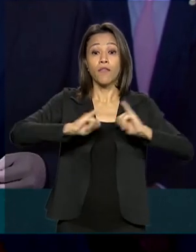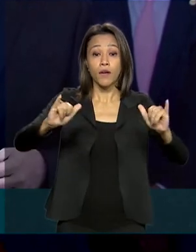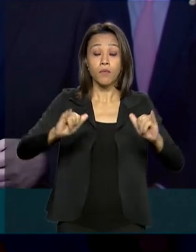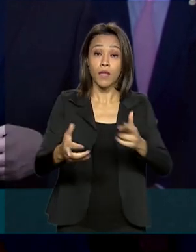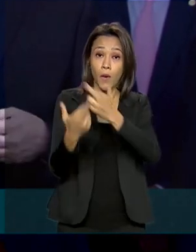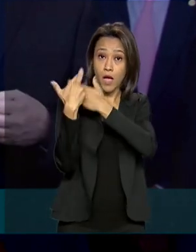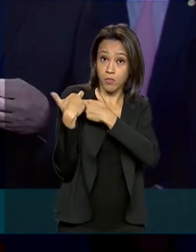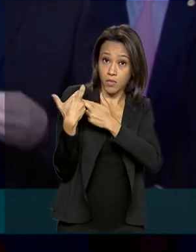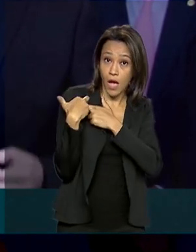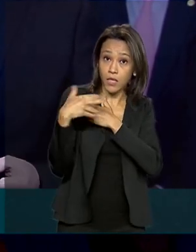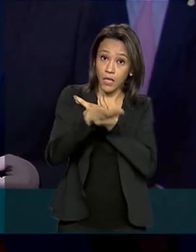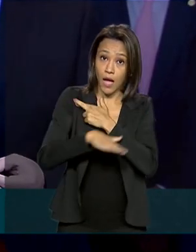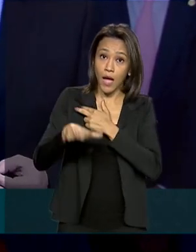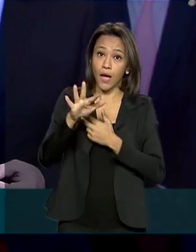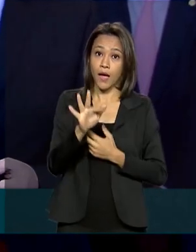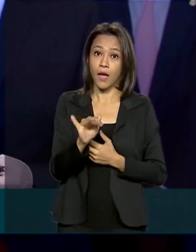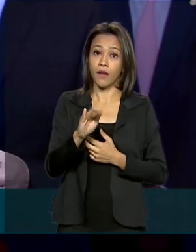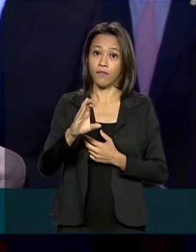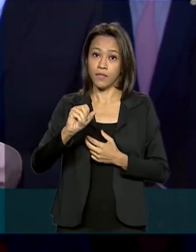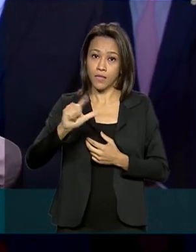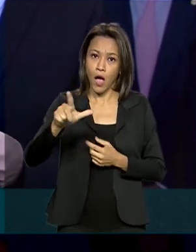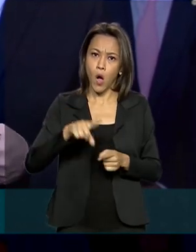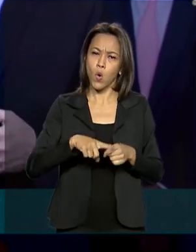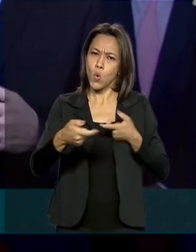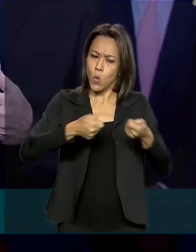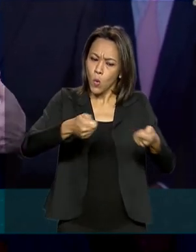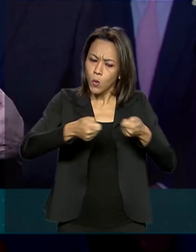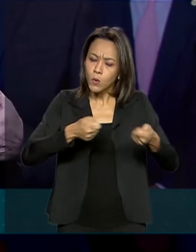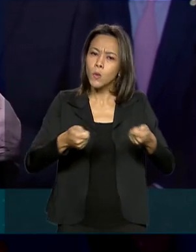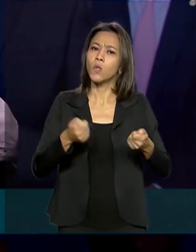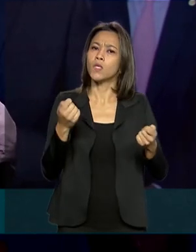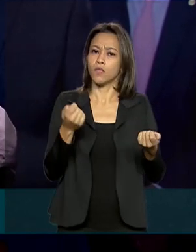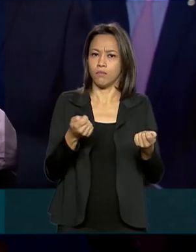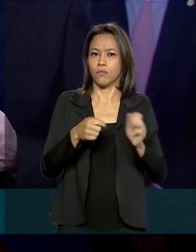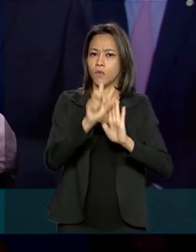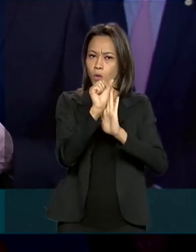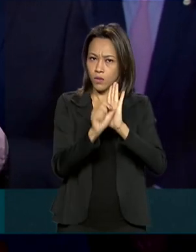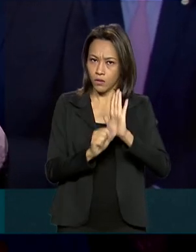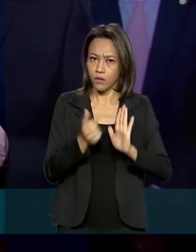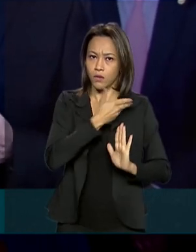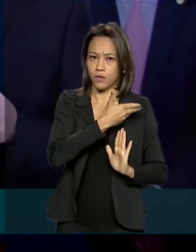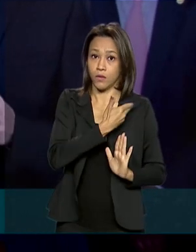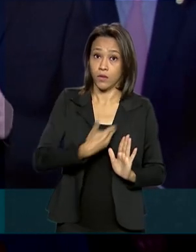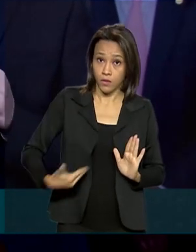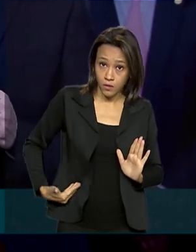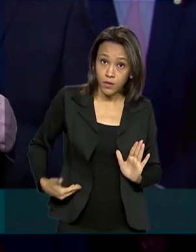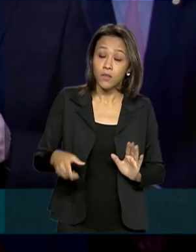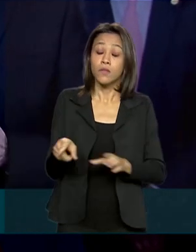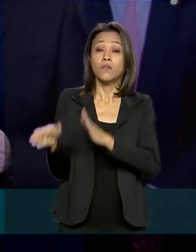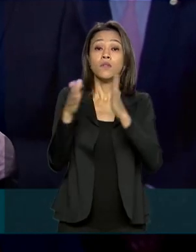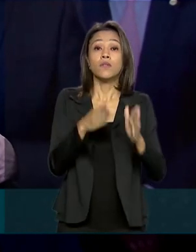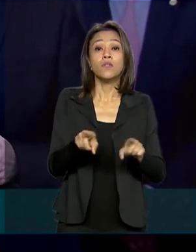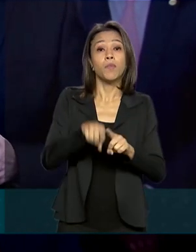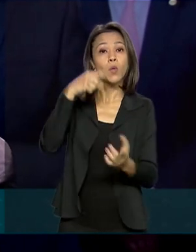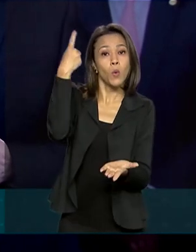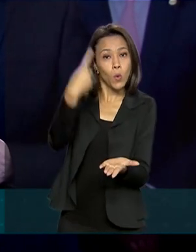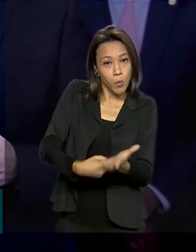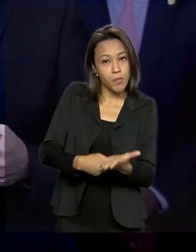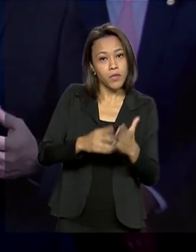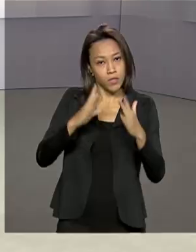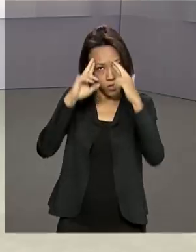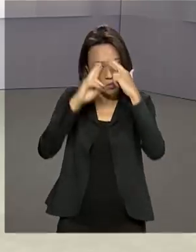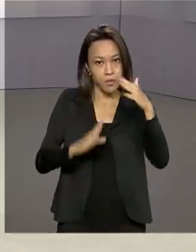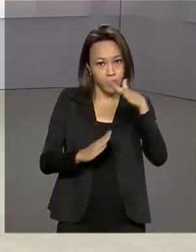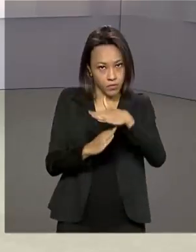fiscal, rigor nas contas públicas e cumprimento do compromisso de manter o teto de